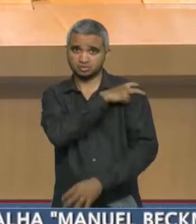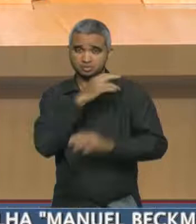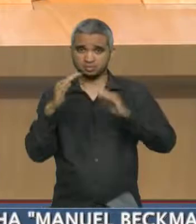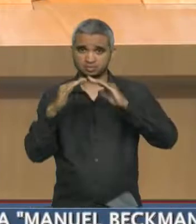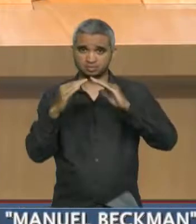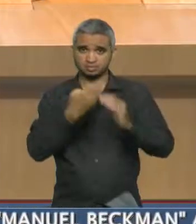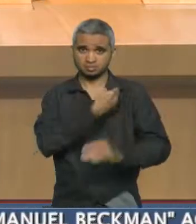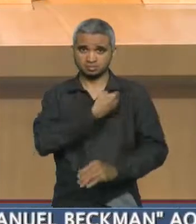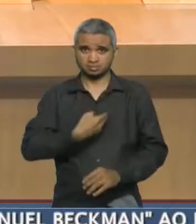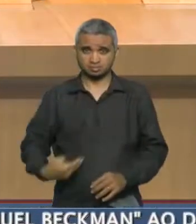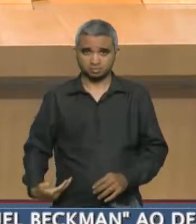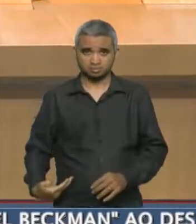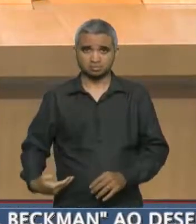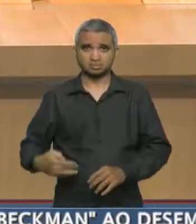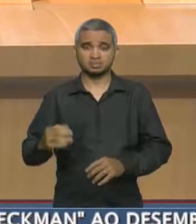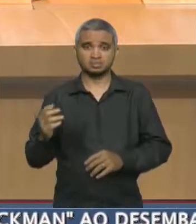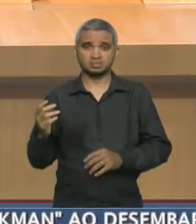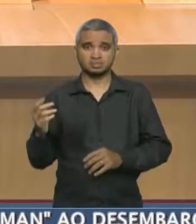governador Flávio Dino.